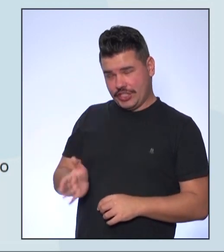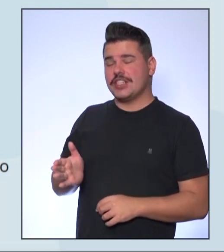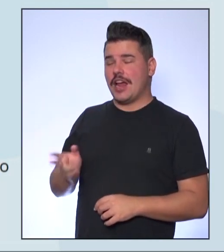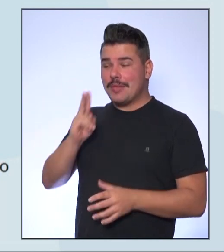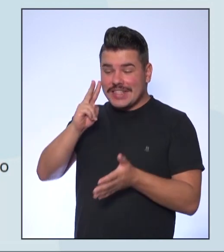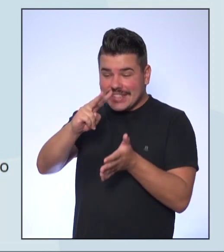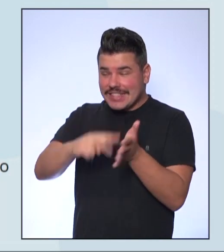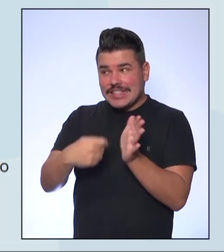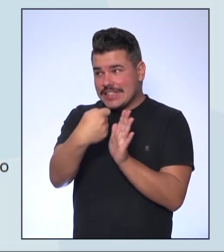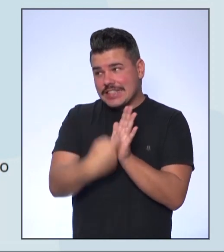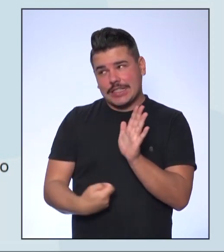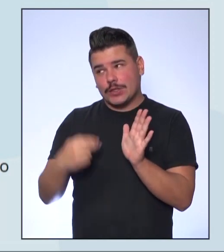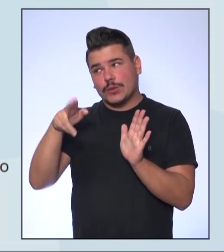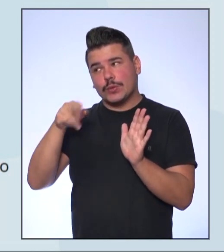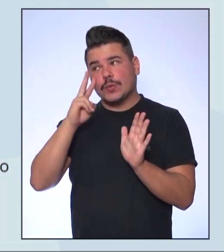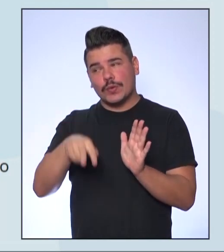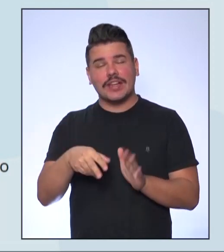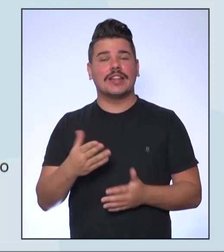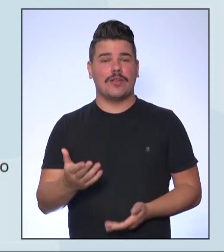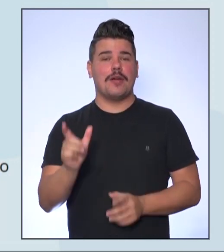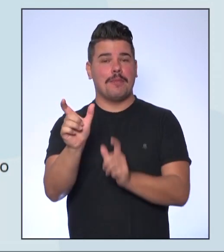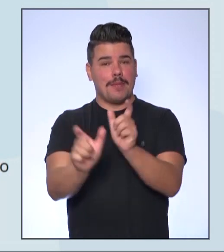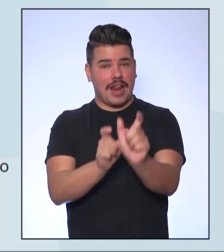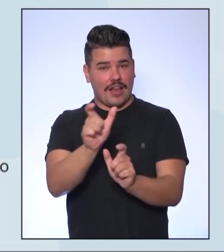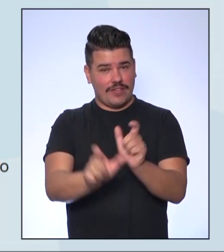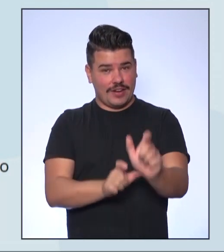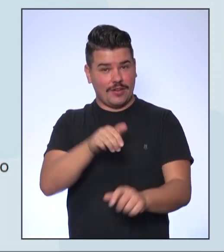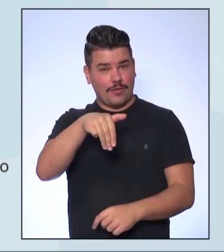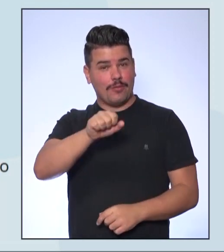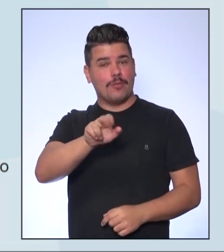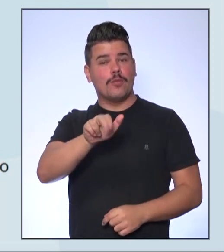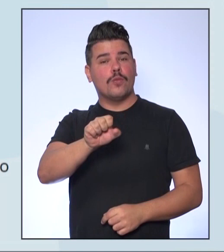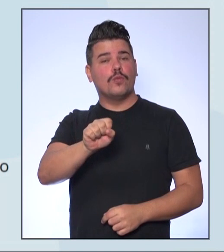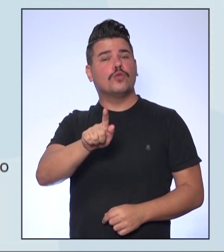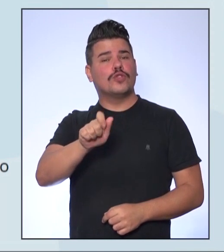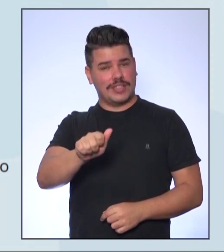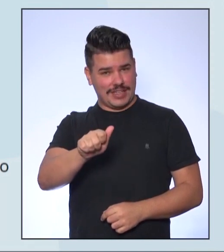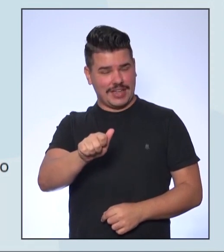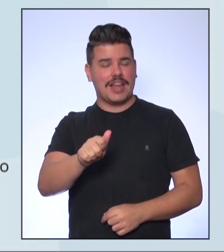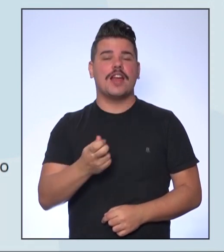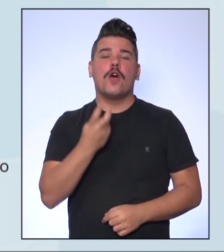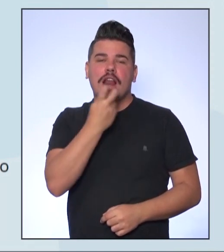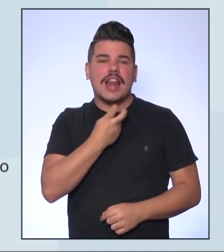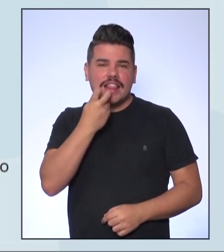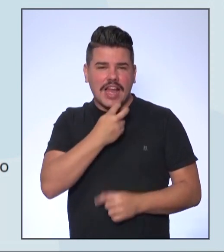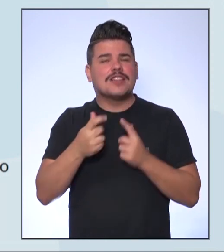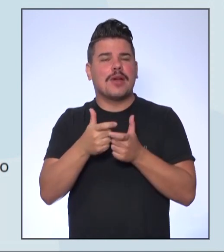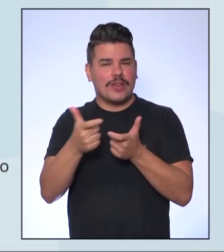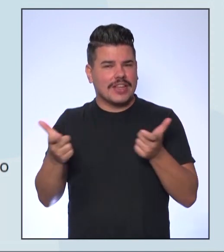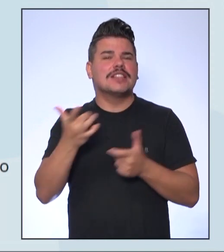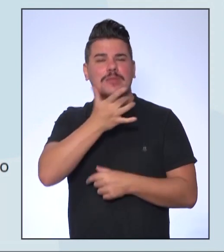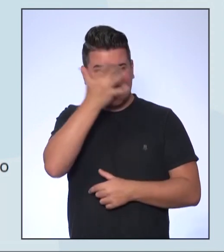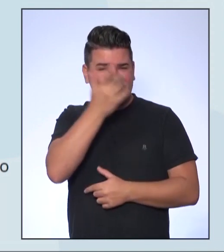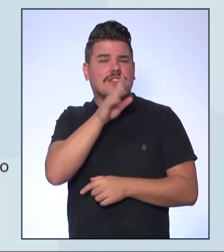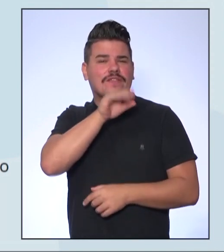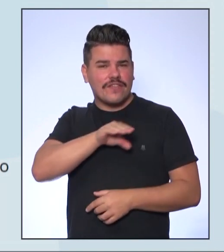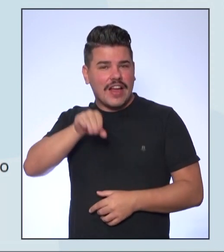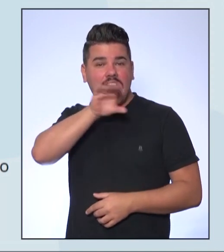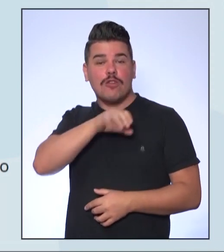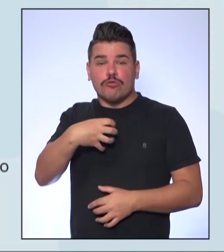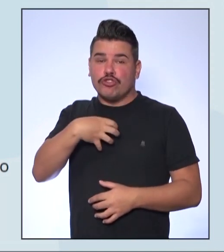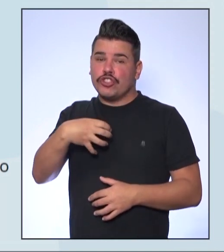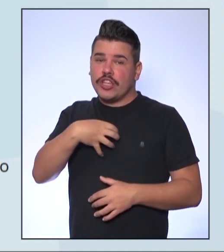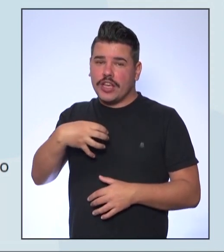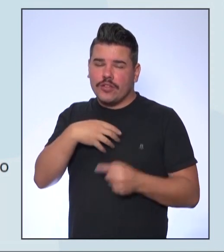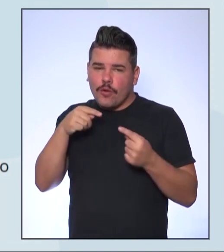não. É porque é uma linguagem muito presente na oralidade. Na oralidade, né? A gente fala bastante.